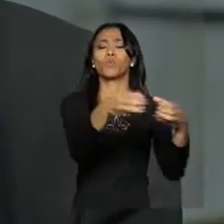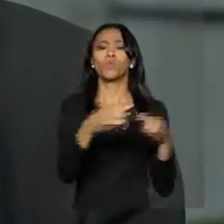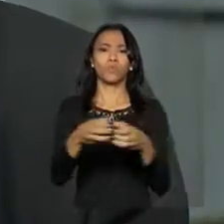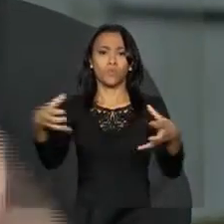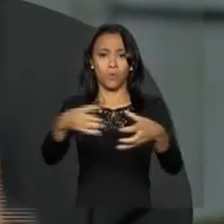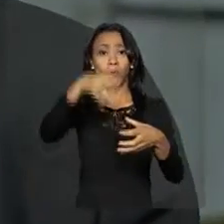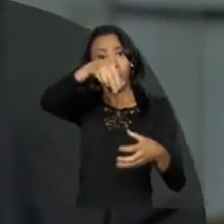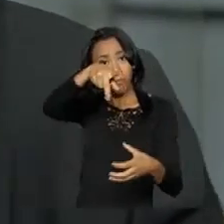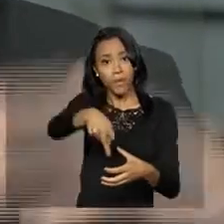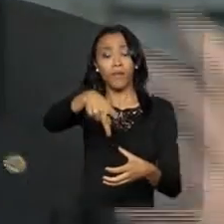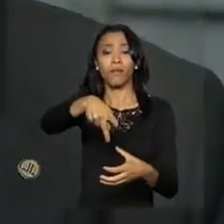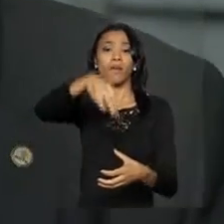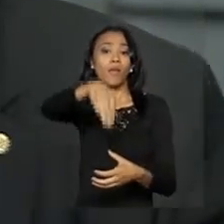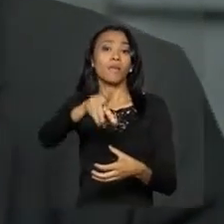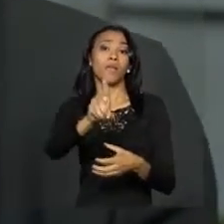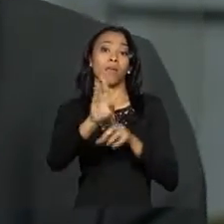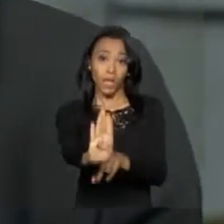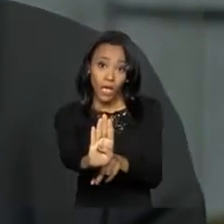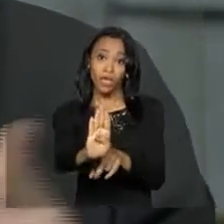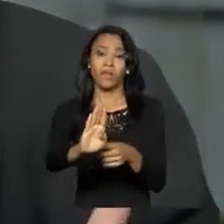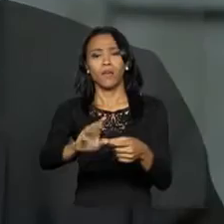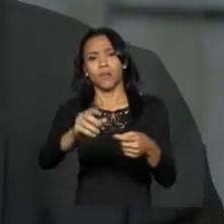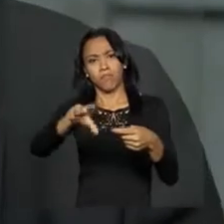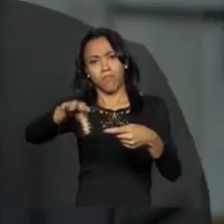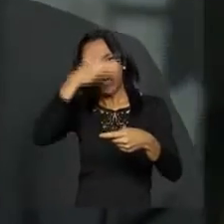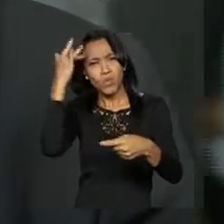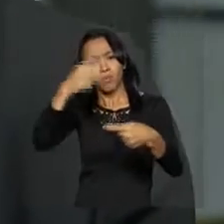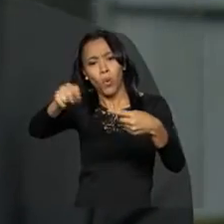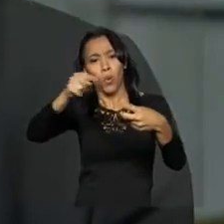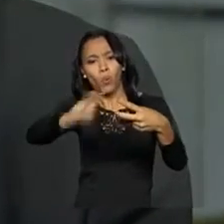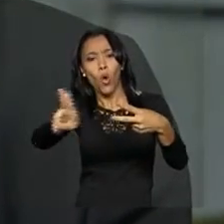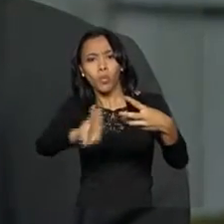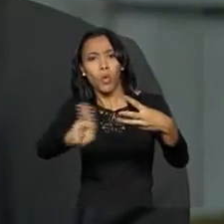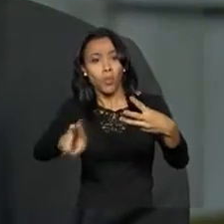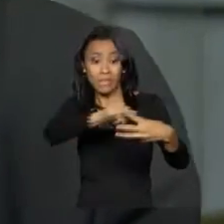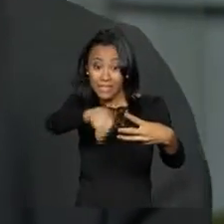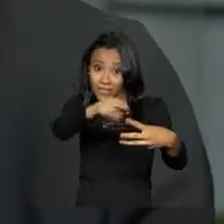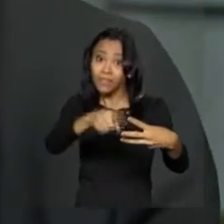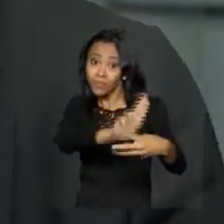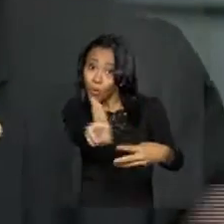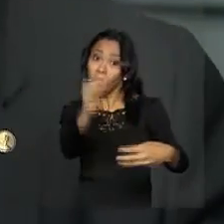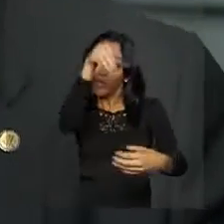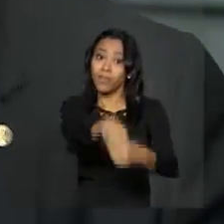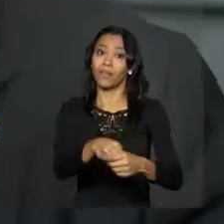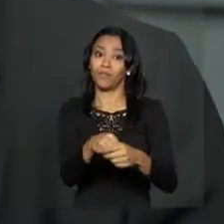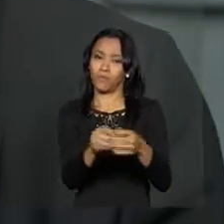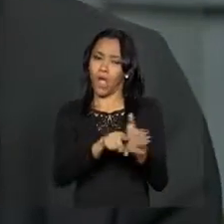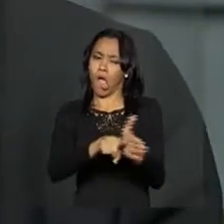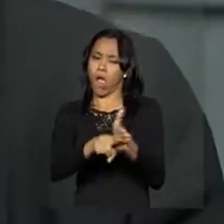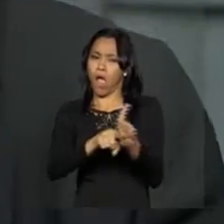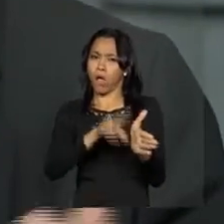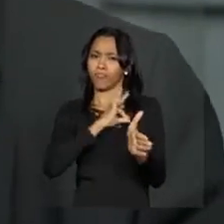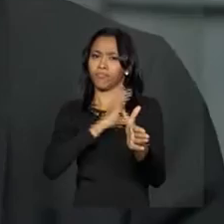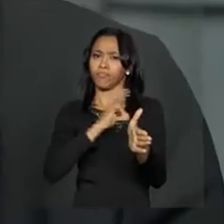pelo Cunha, Renan e Romero Jucá, estão diretamente envolvidos na Operação Lava Jato. Então não vai acabar a corrupção,